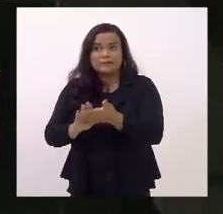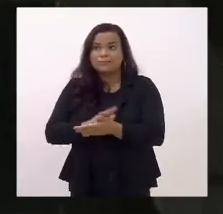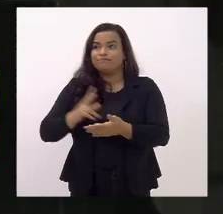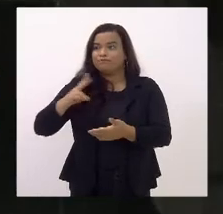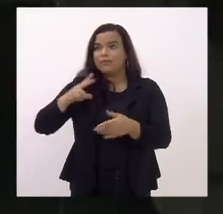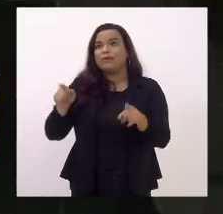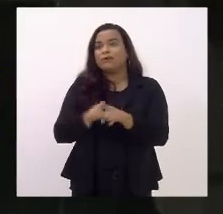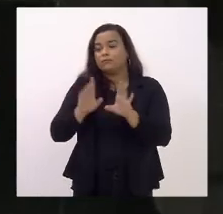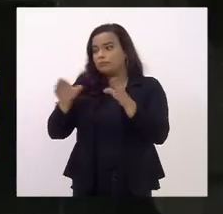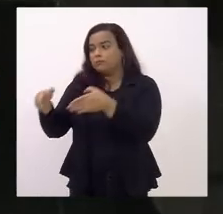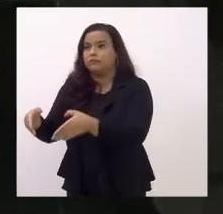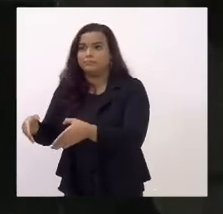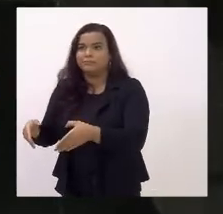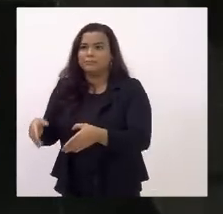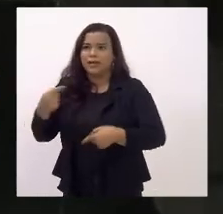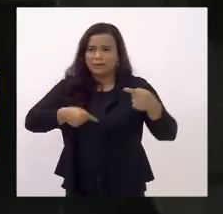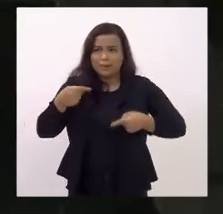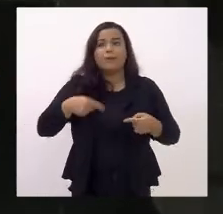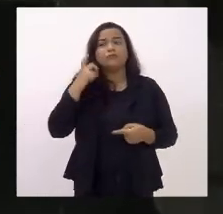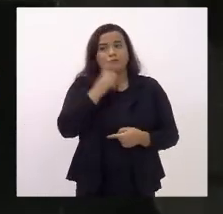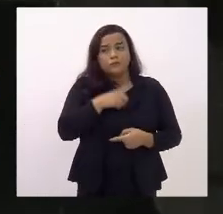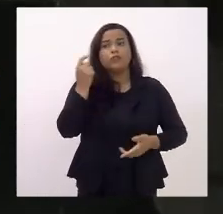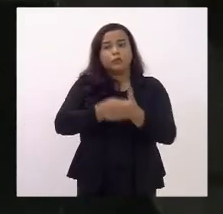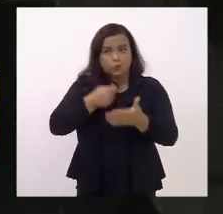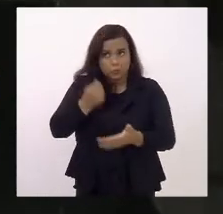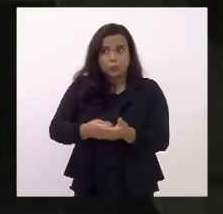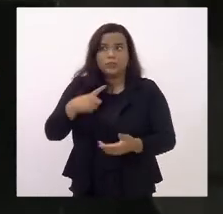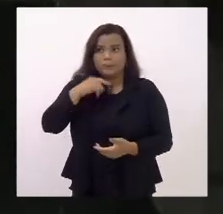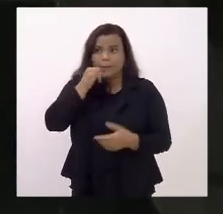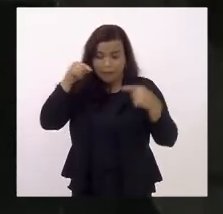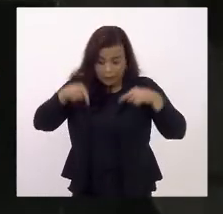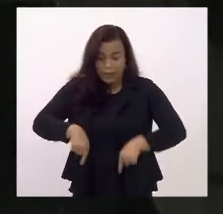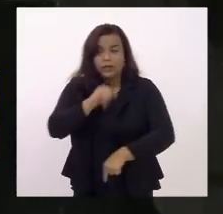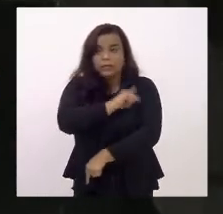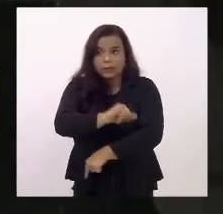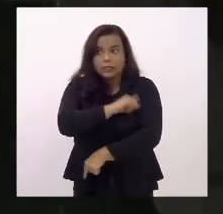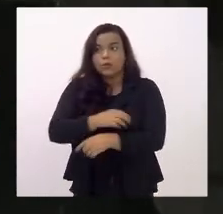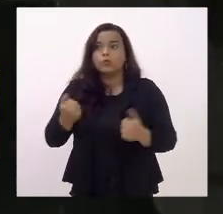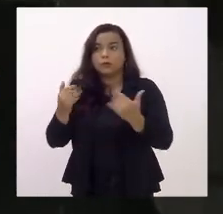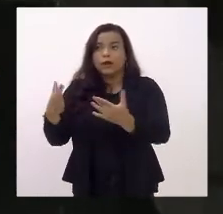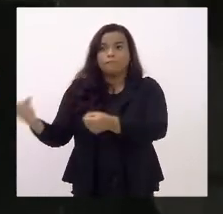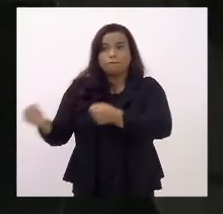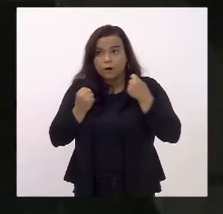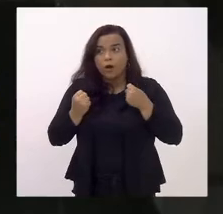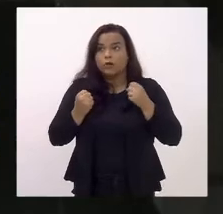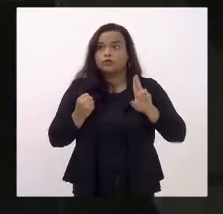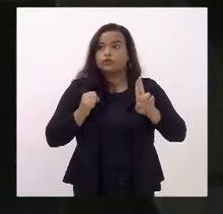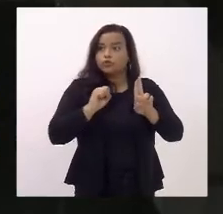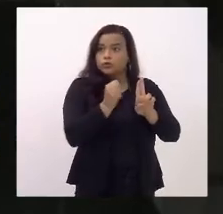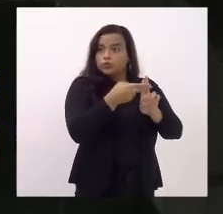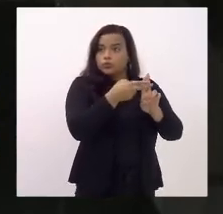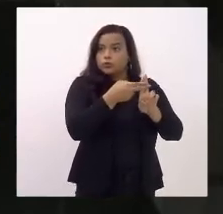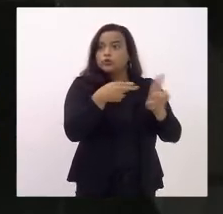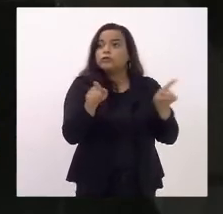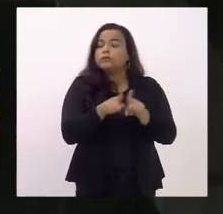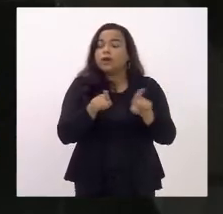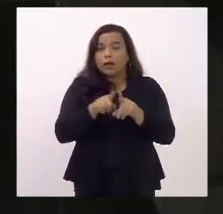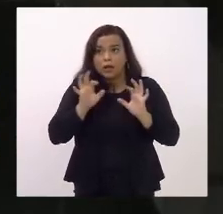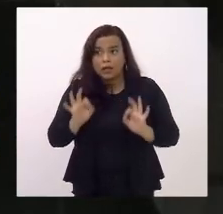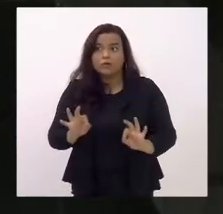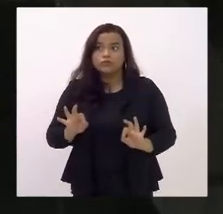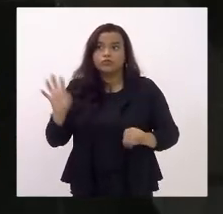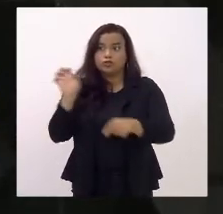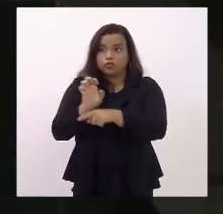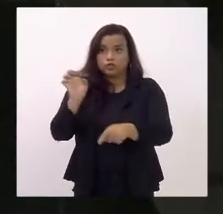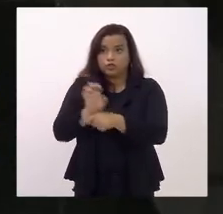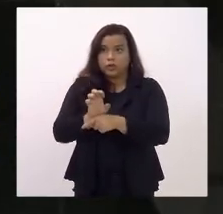debate complexo. Toda a luta que temos que travar, por exemplo, no Rio de Janeiro, para fortalecer o Sistema Único de Saúde e para garantir que este Estado,